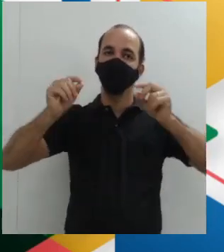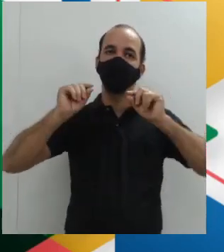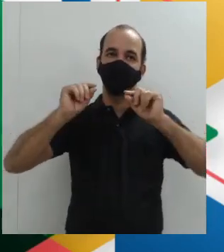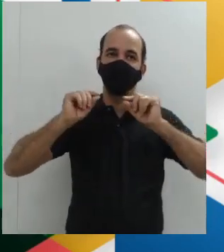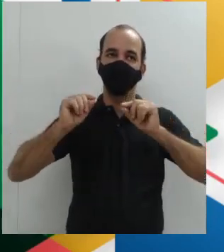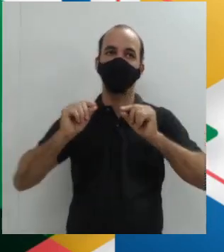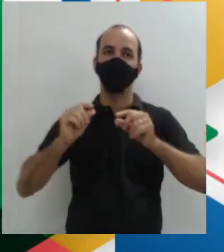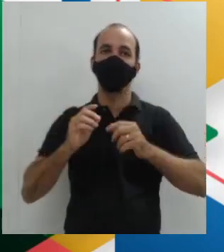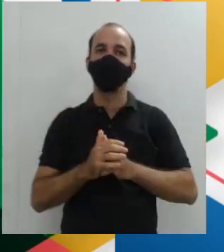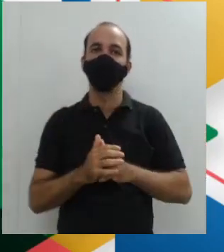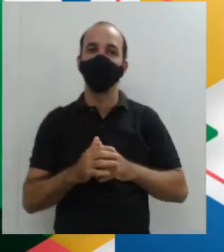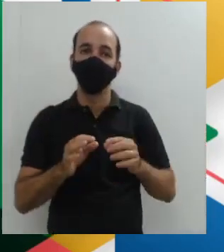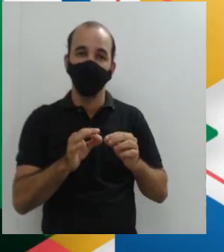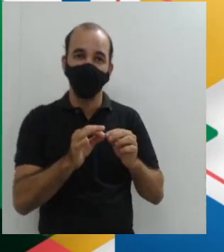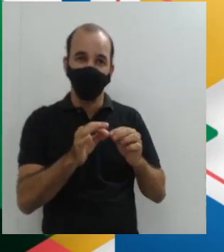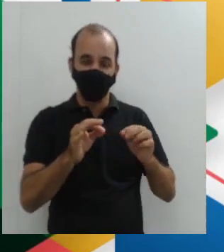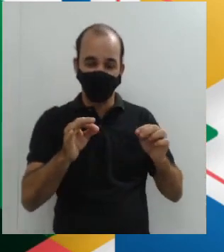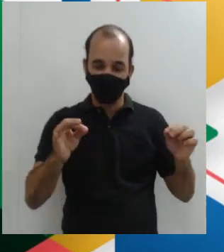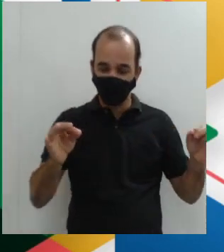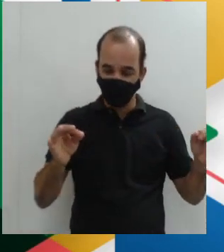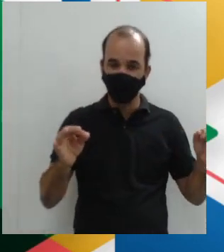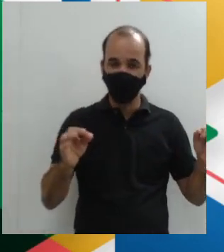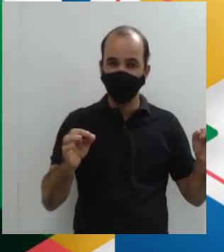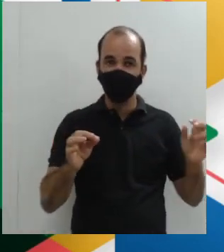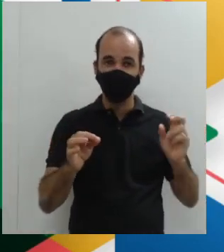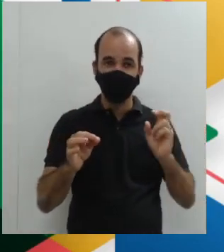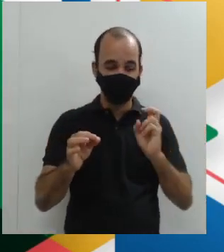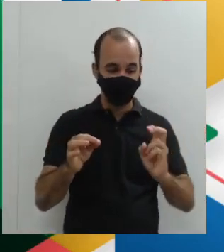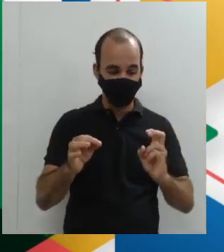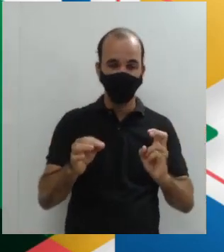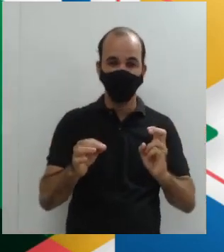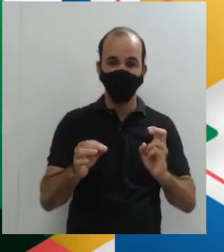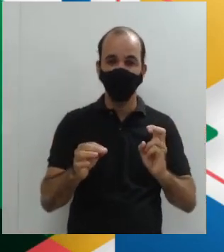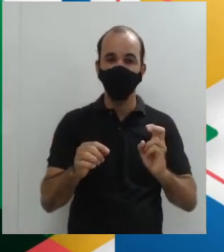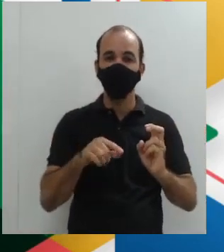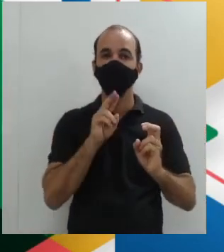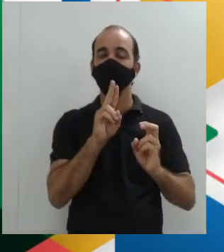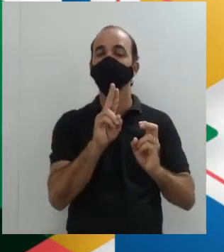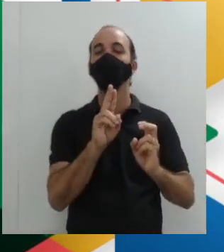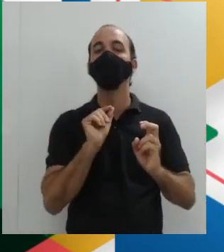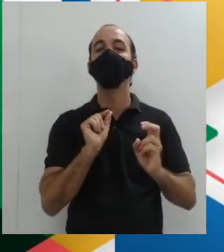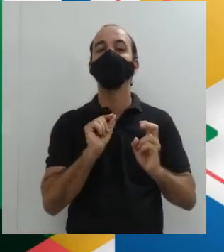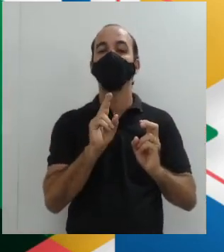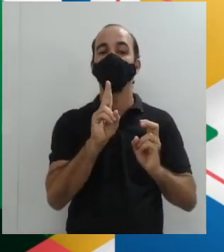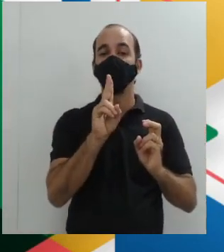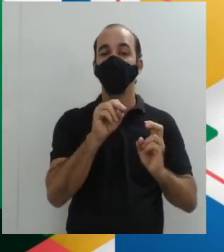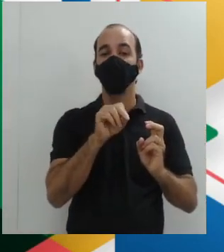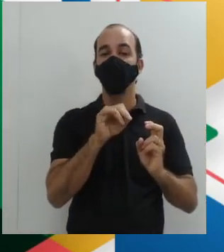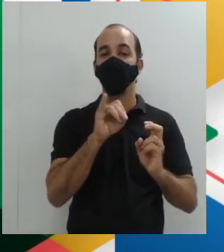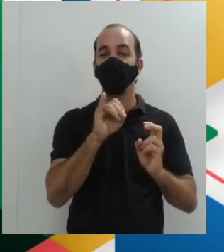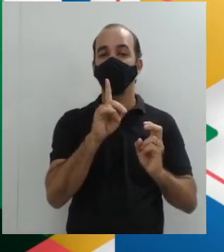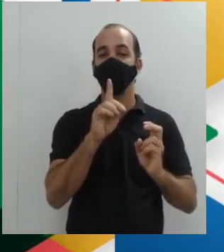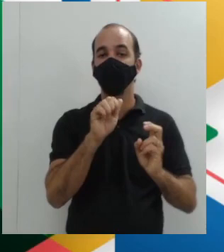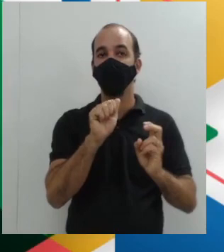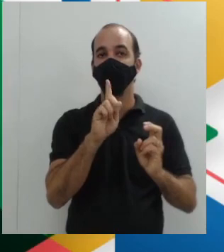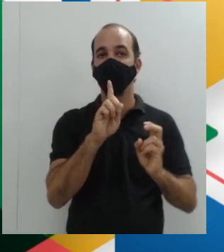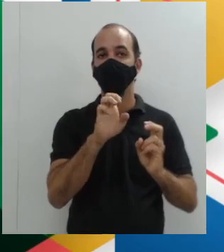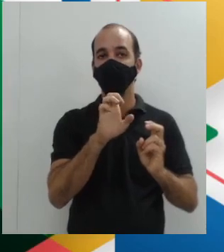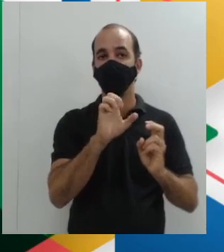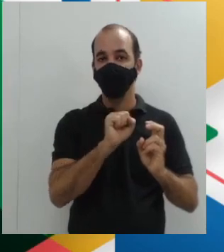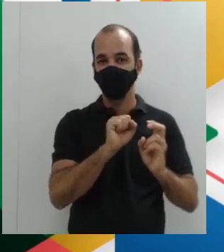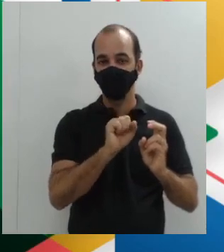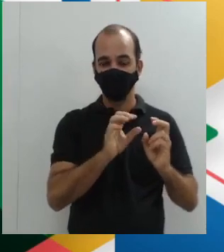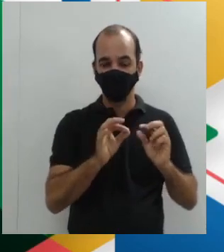o comprimento dela é de 5 unidades. Olha só, são 5 cubos unitários. A largura dela aqui, ó,